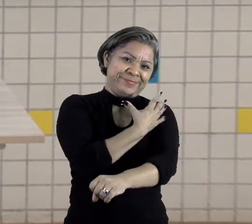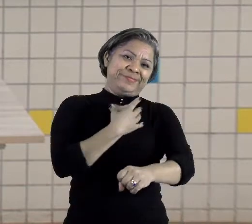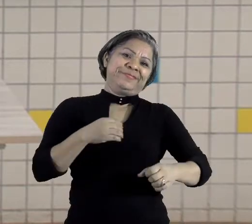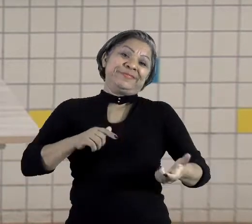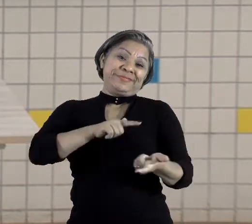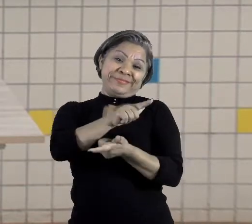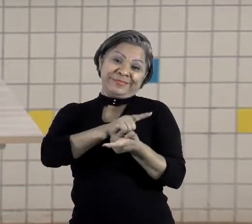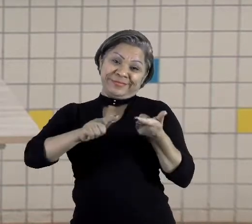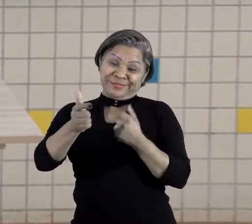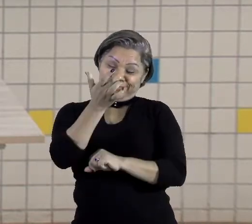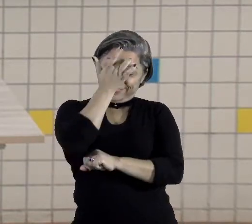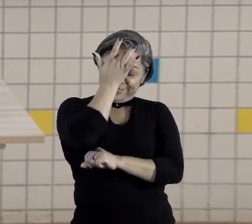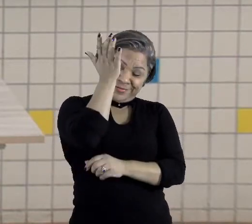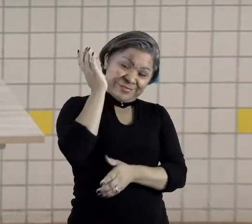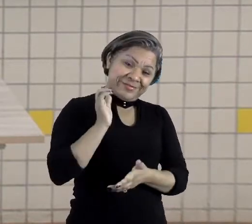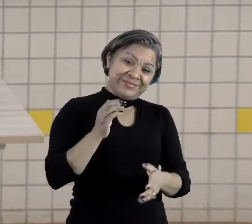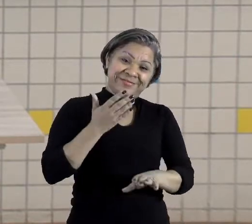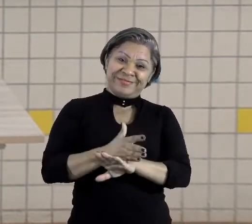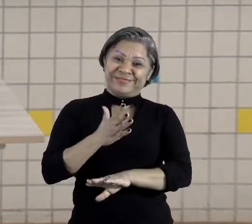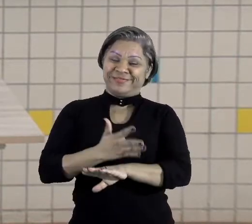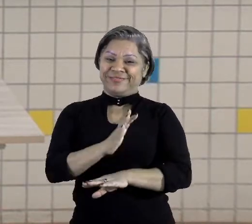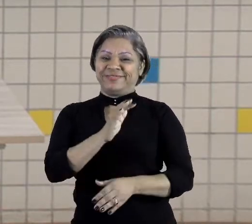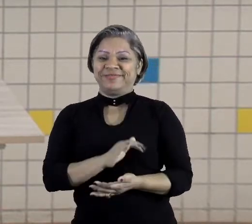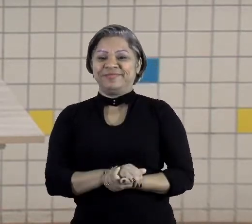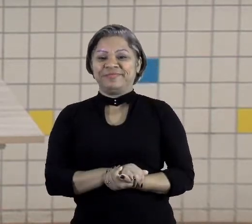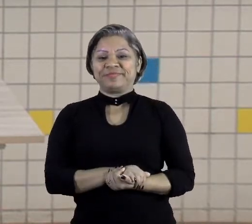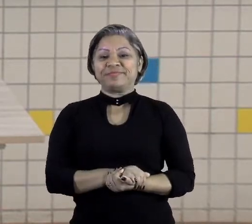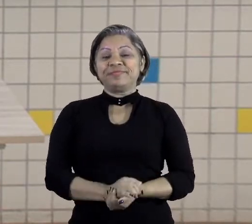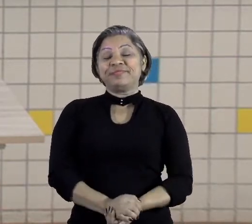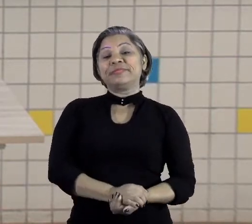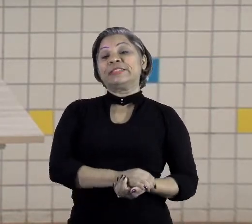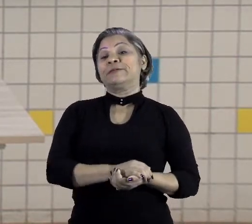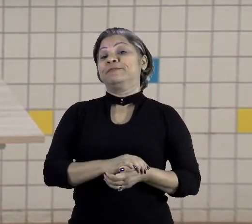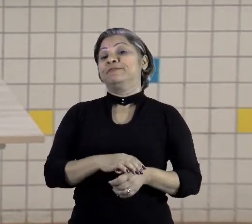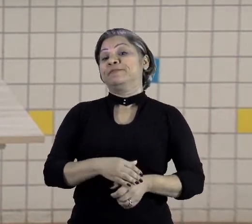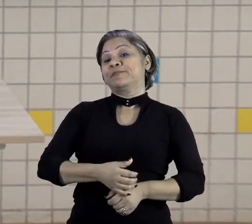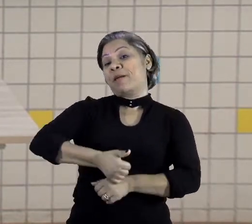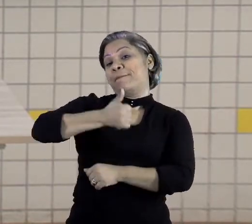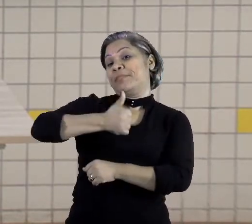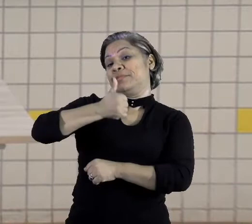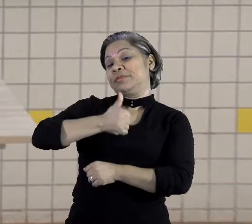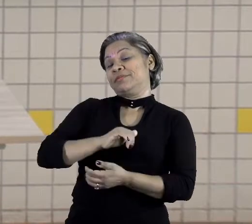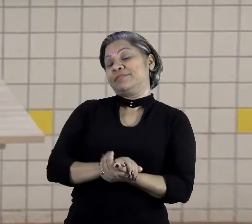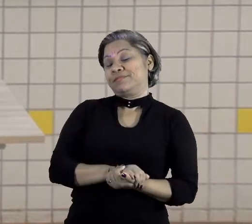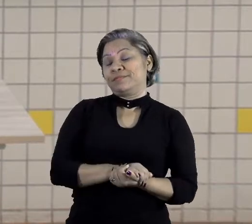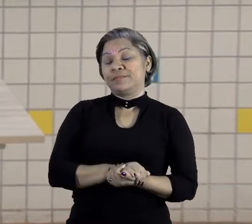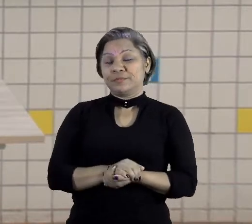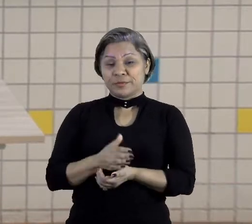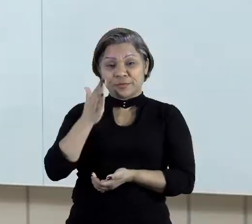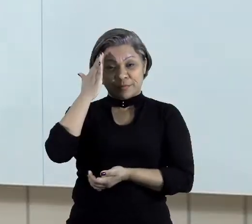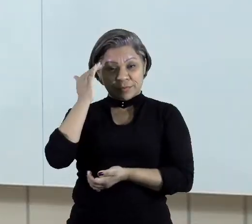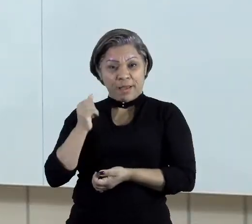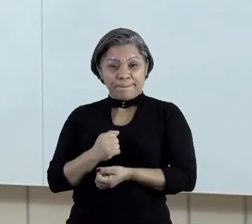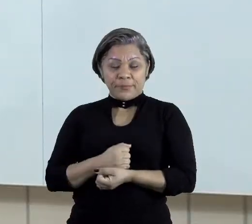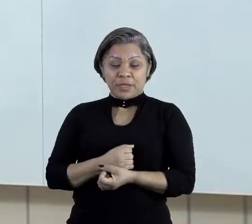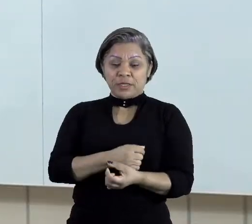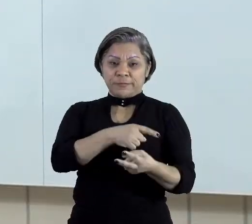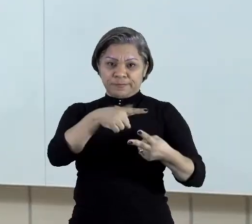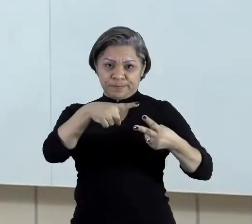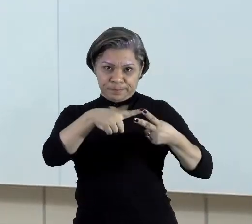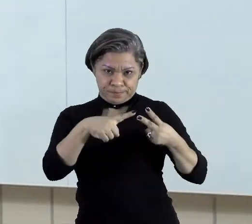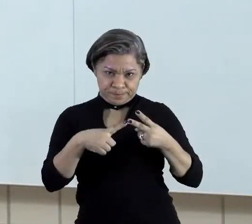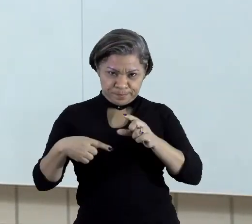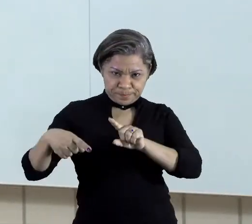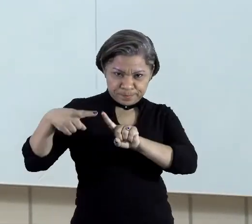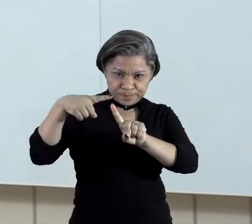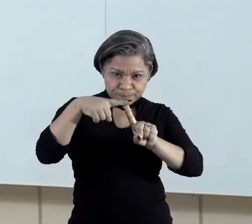A primeira coisa que nós temos que saber é que existe na agricultura 2 tipos de agricultura, e para isso eu peço o slide na